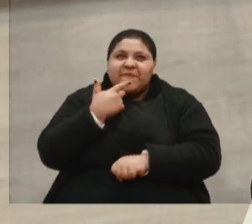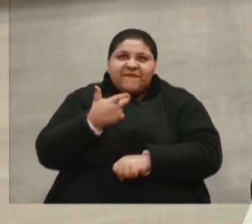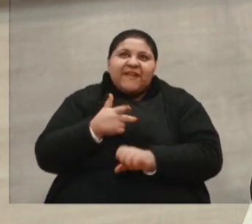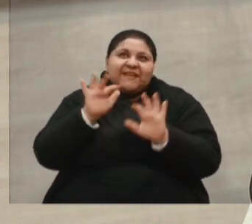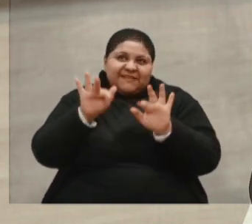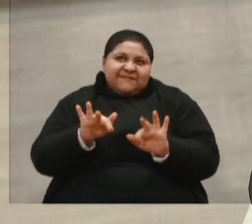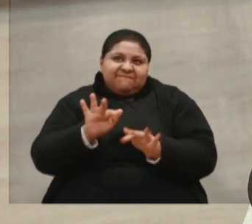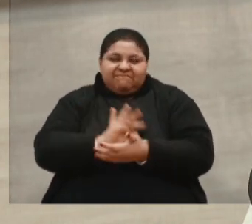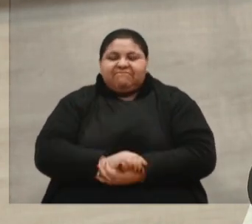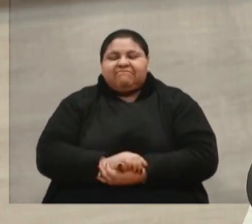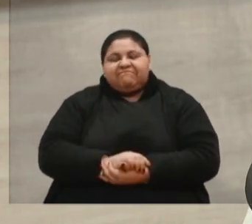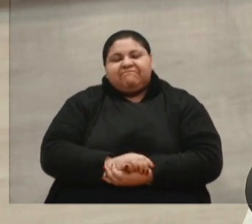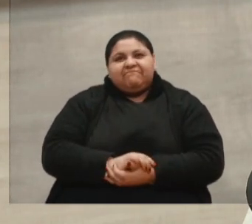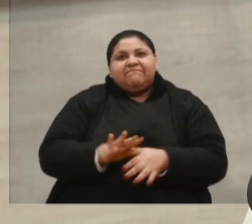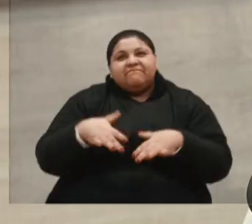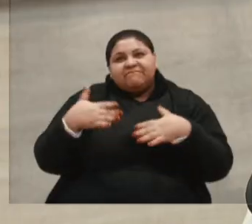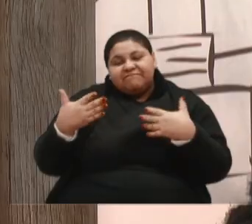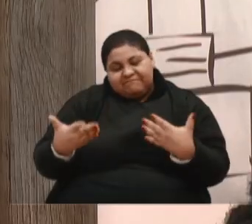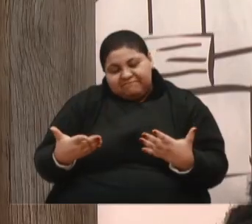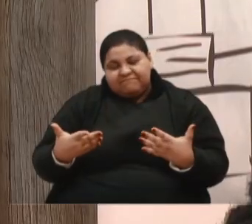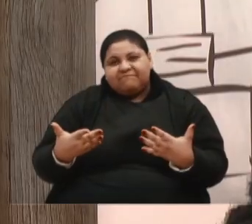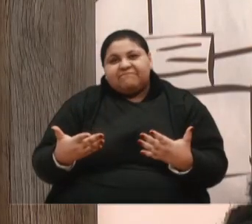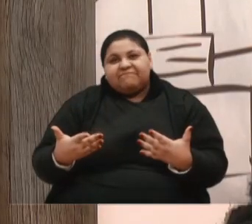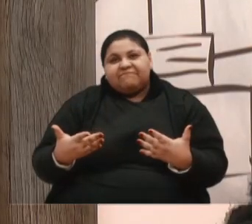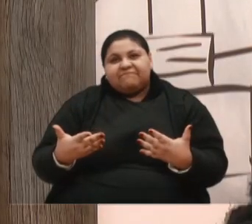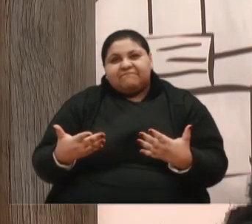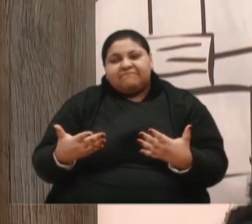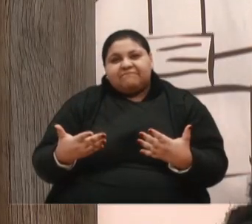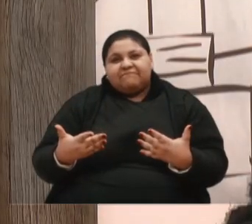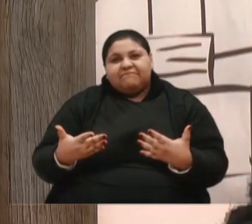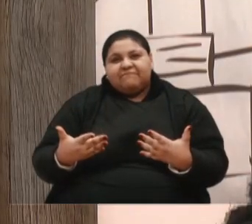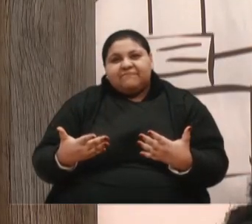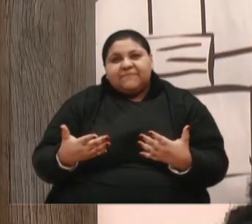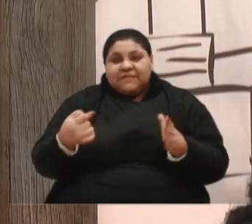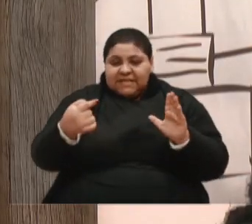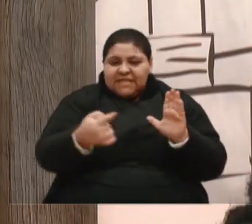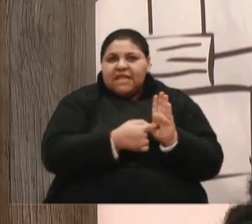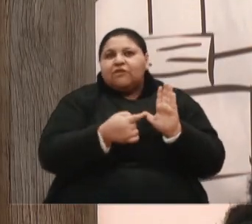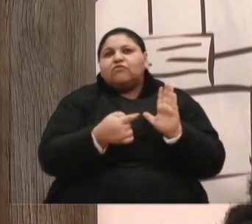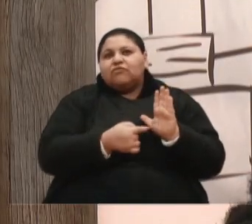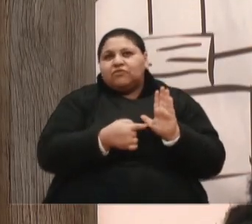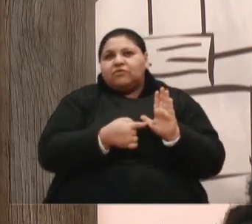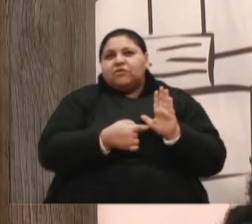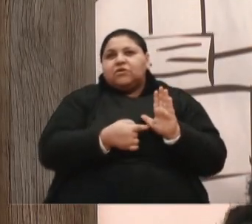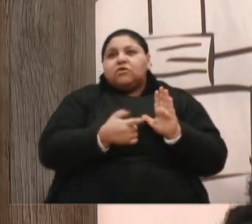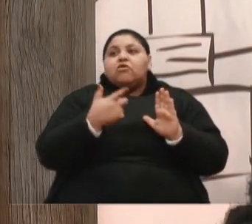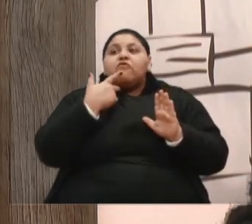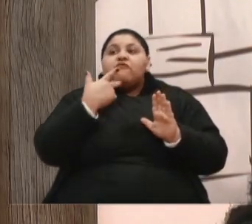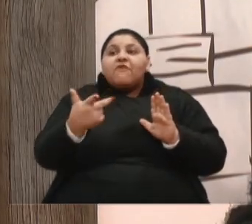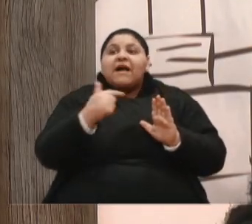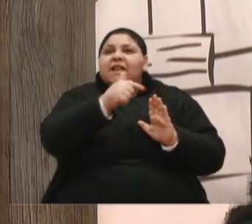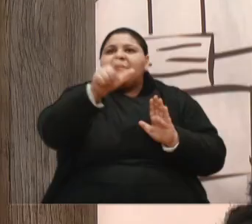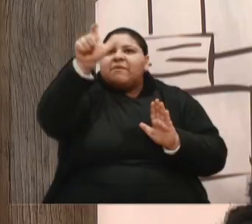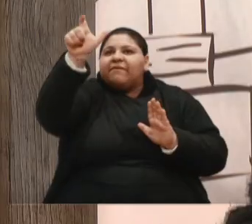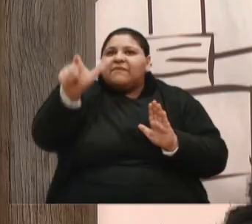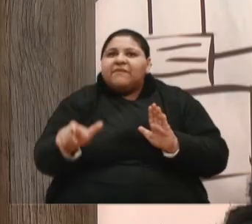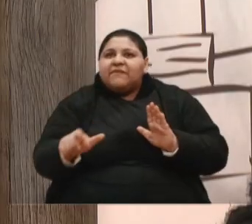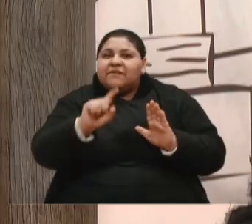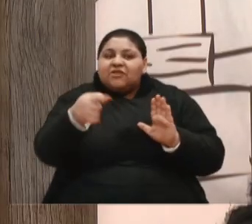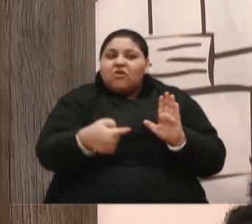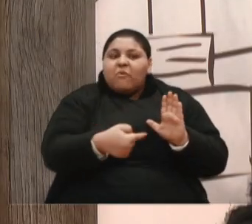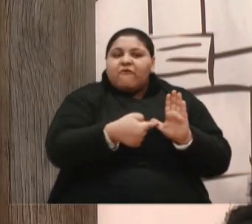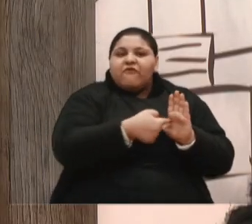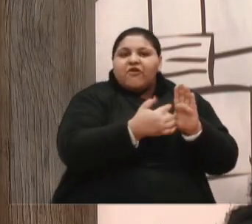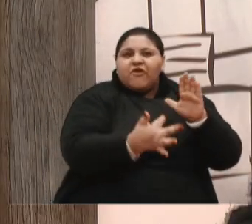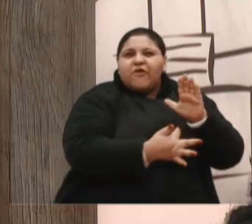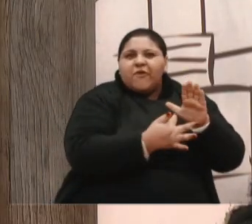para as tuas considerações. Então, minhas considerações seriam: denunciem ou contem para alguém,